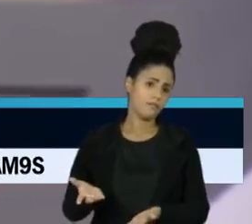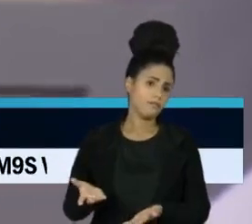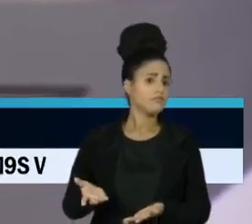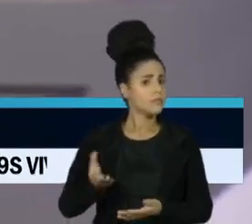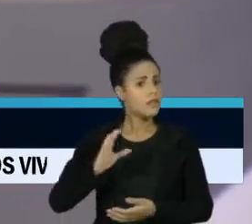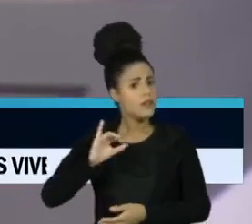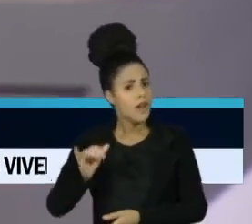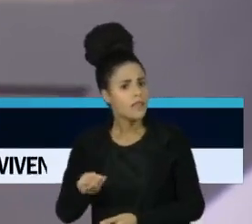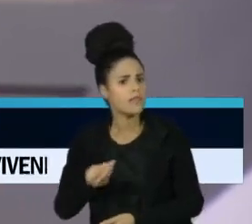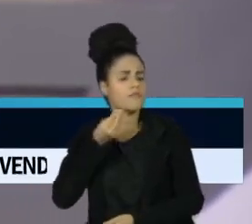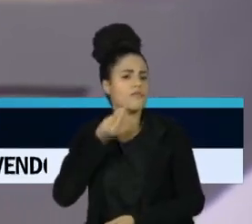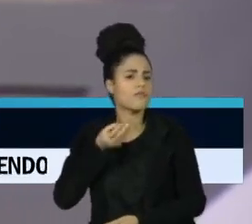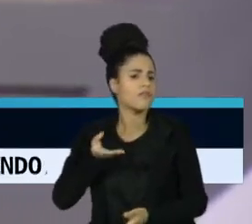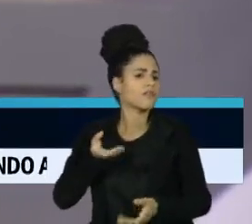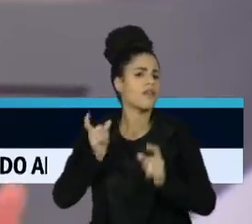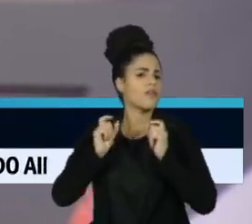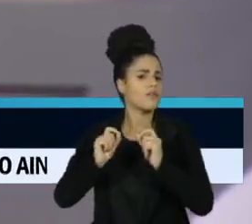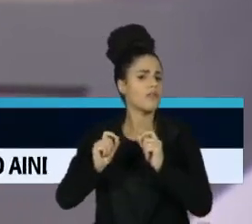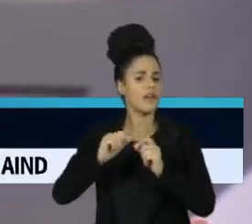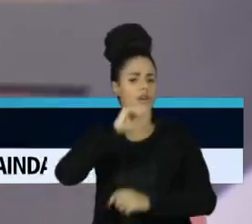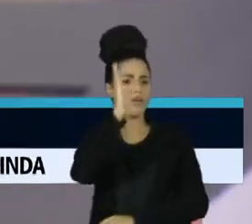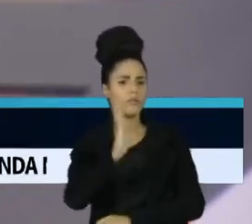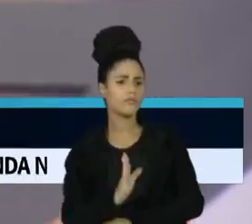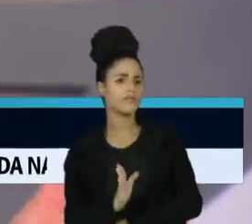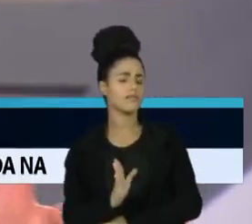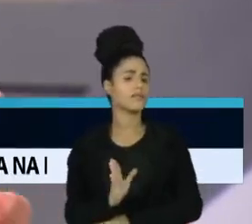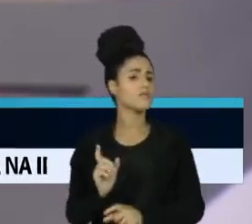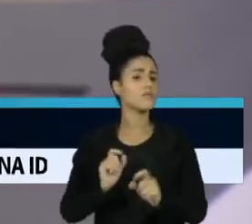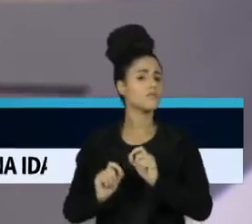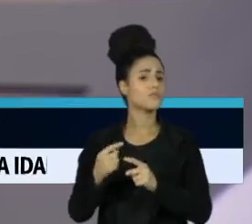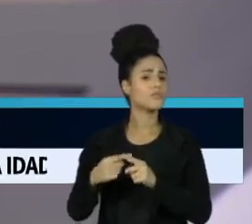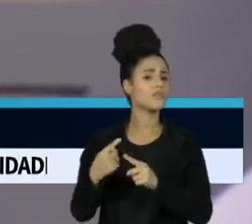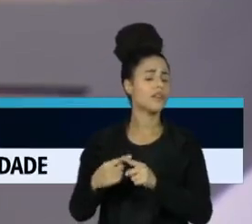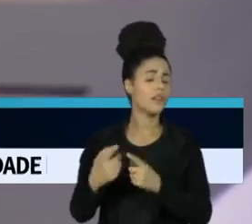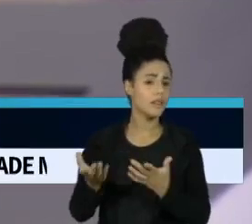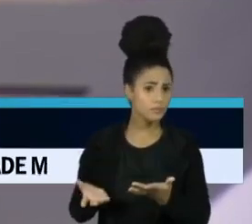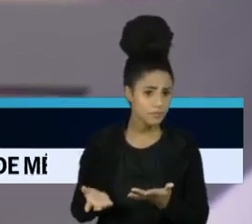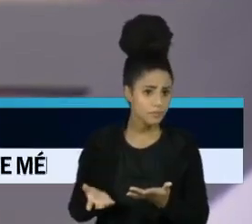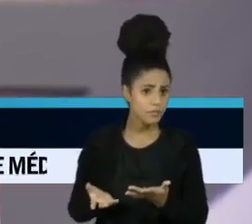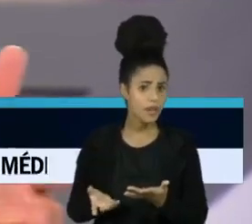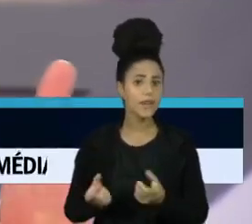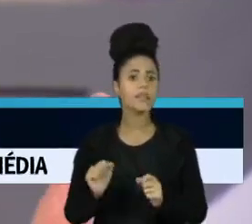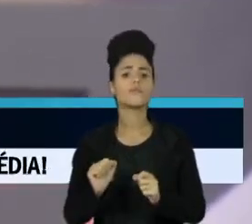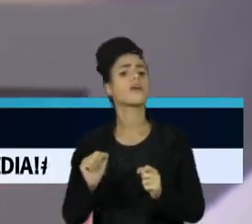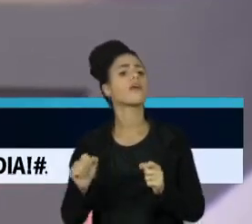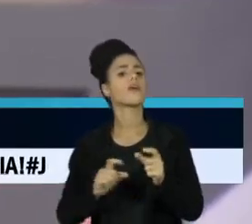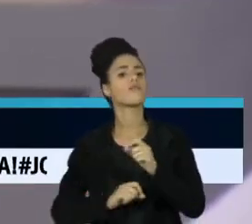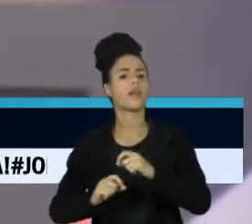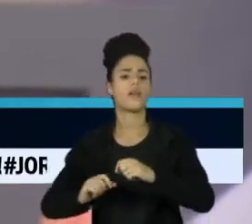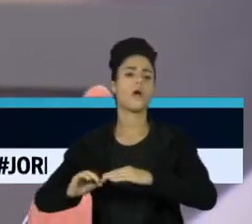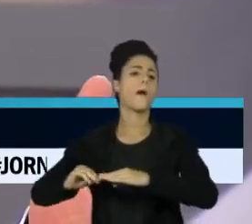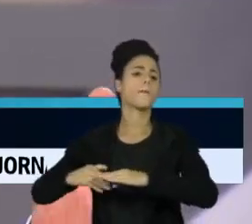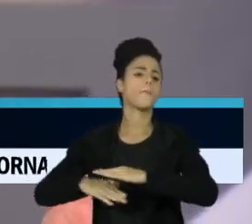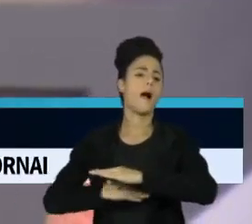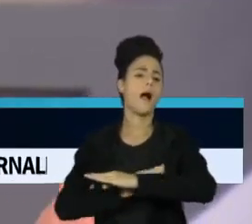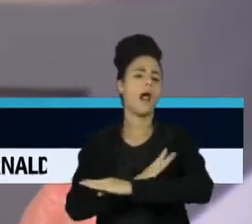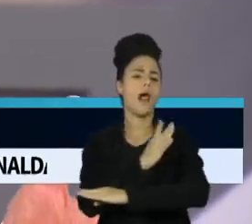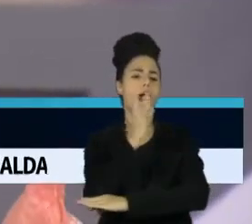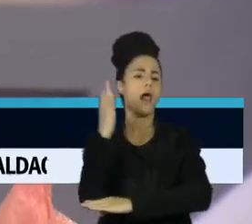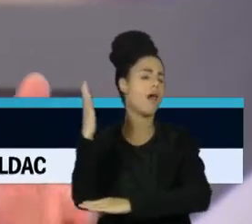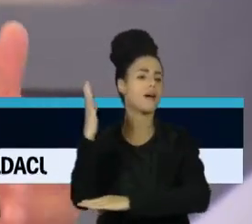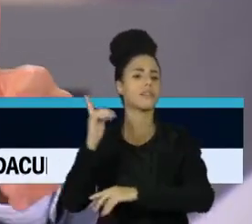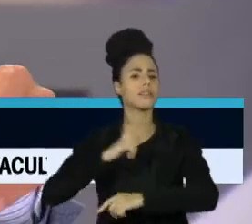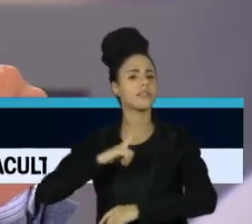aproveitar uma vantagem comparativa que o Brasil é porque é tiro biodiversidade tem uma matriz